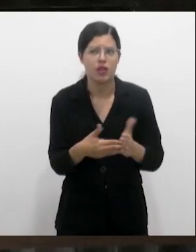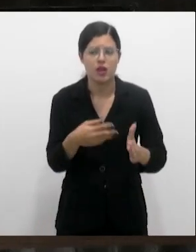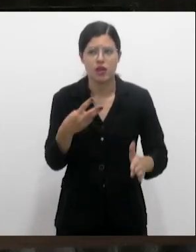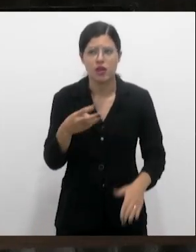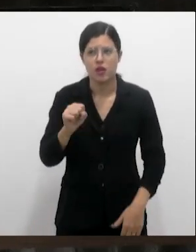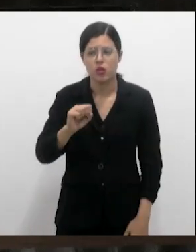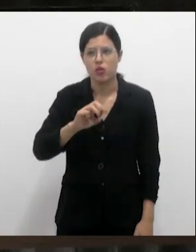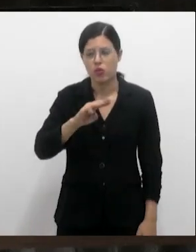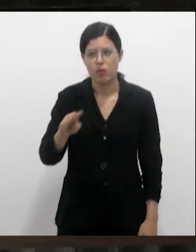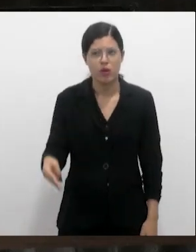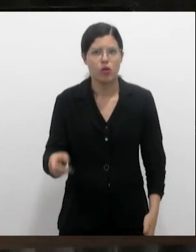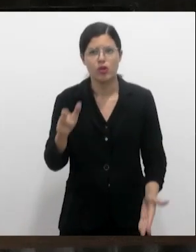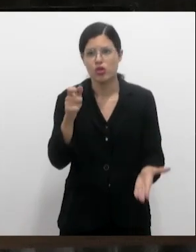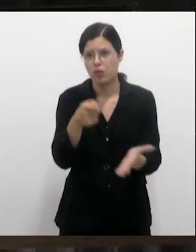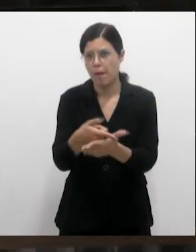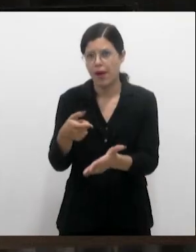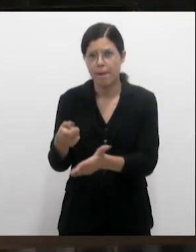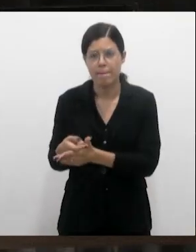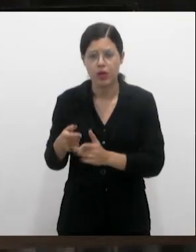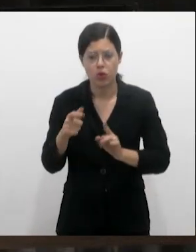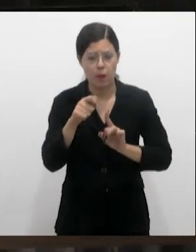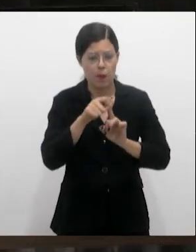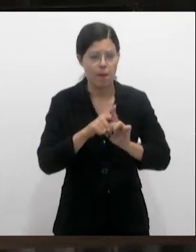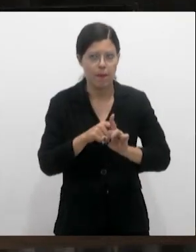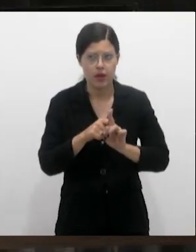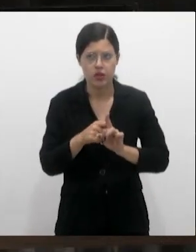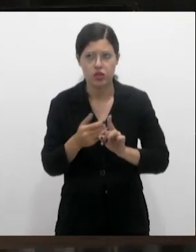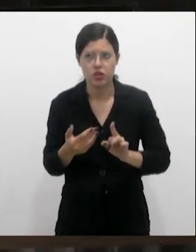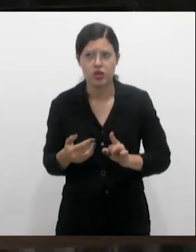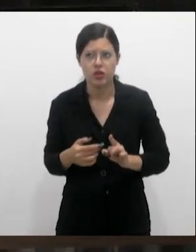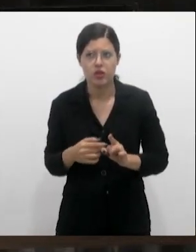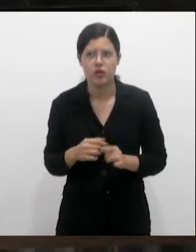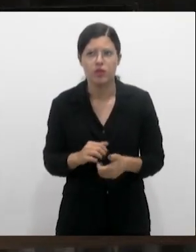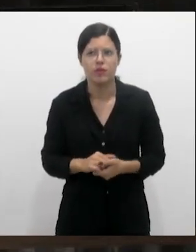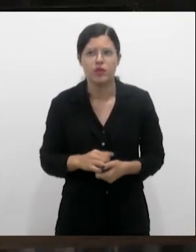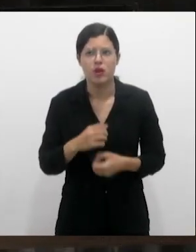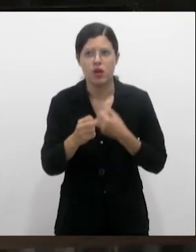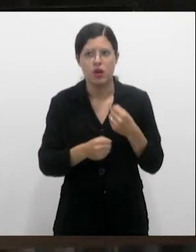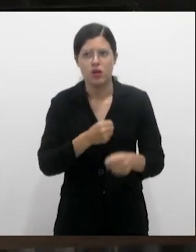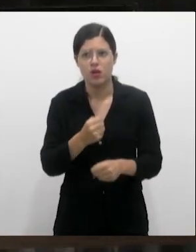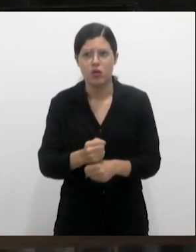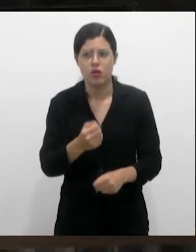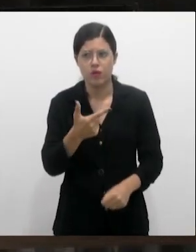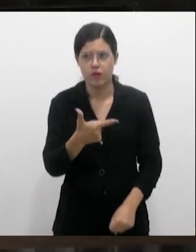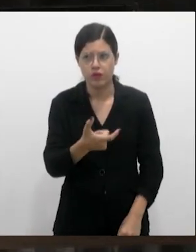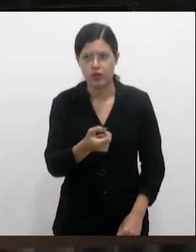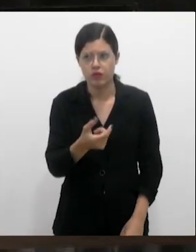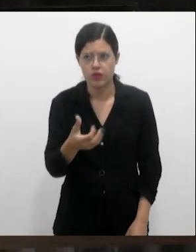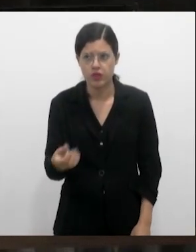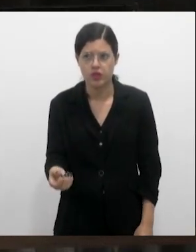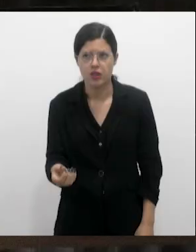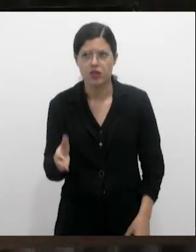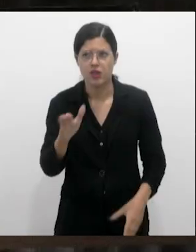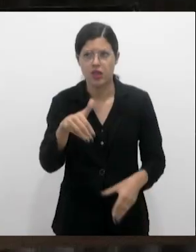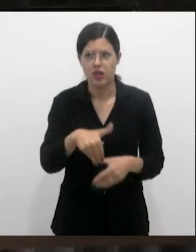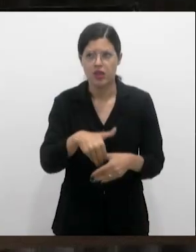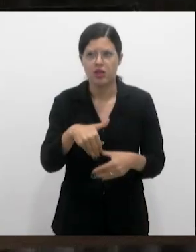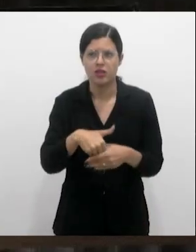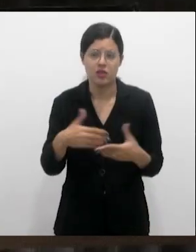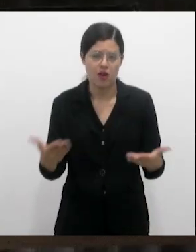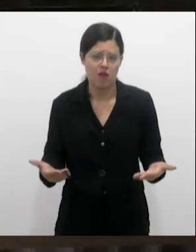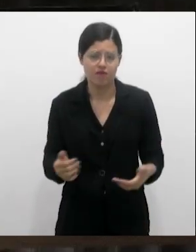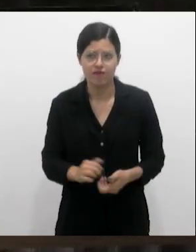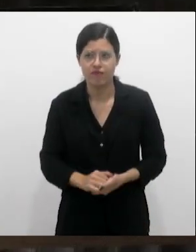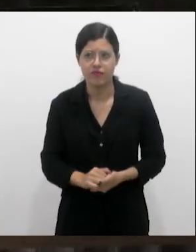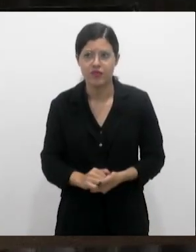38 milhões de pagamentos por mês. A partir de 2026, eleição, meu filho. Eles